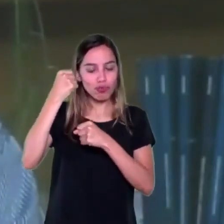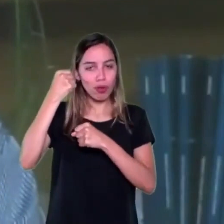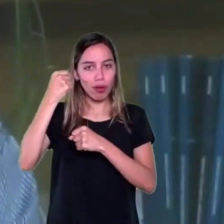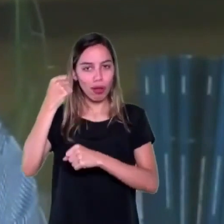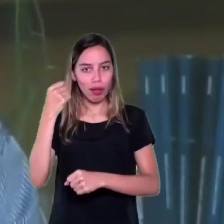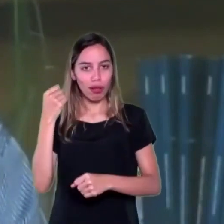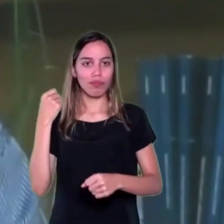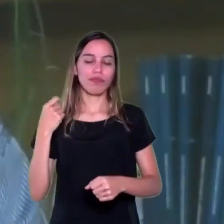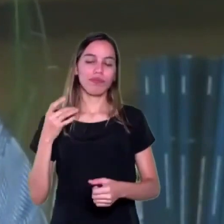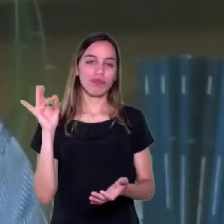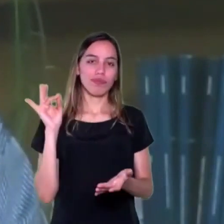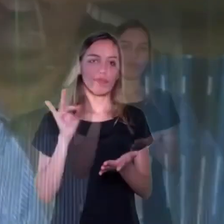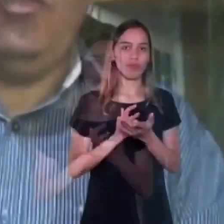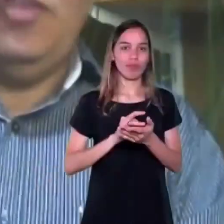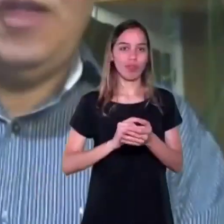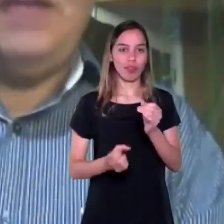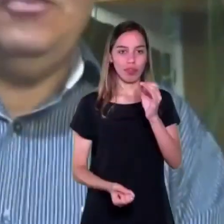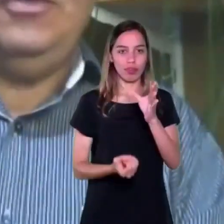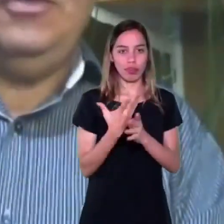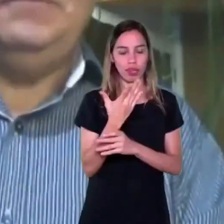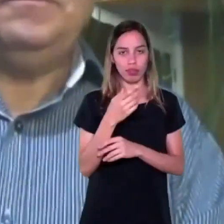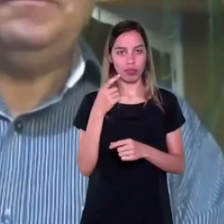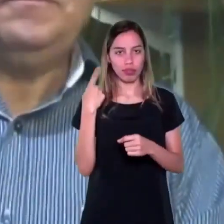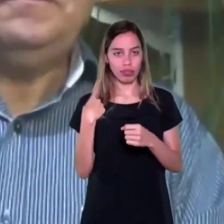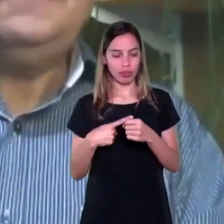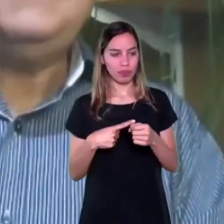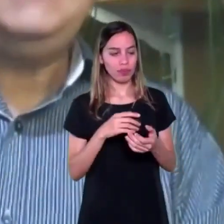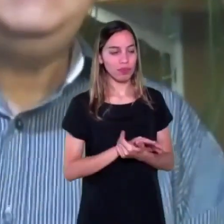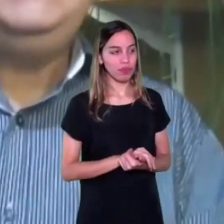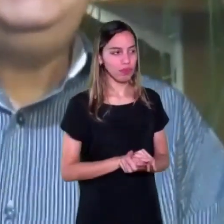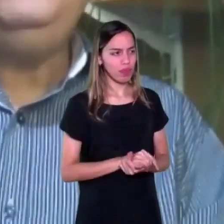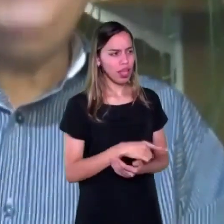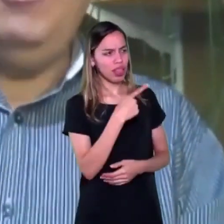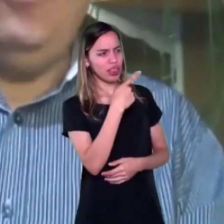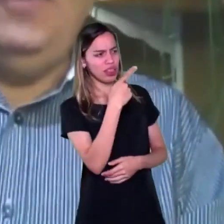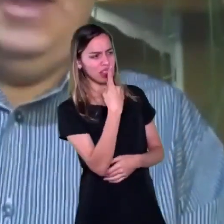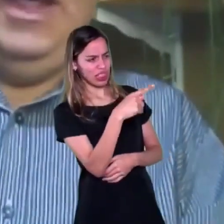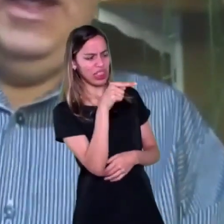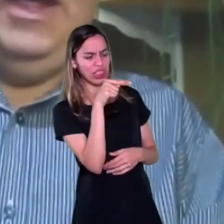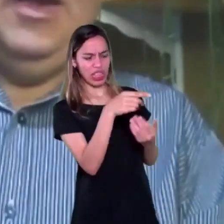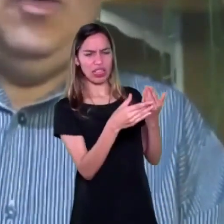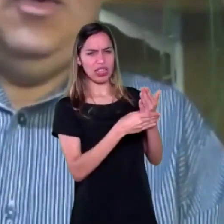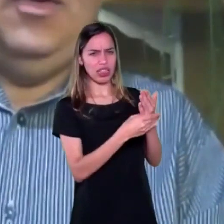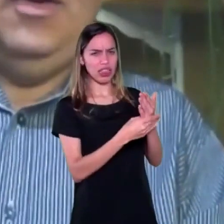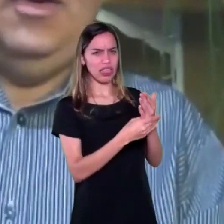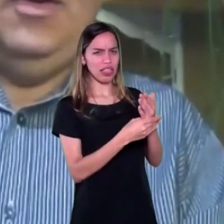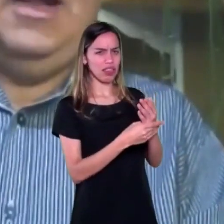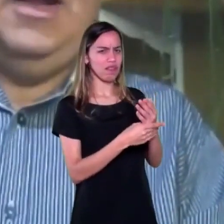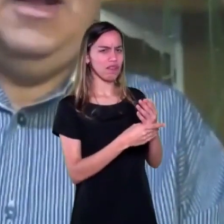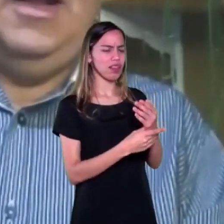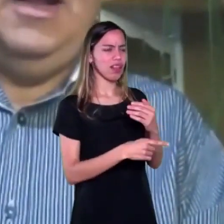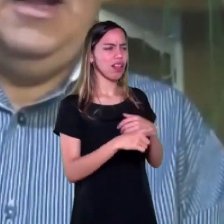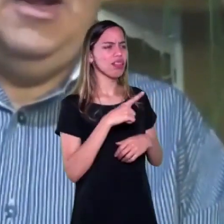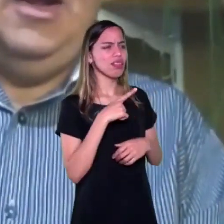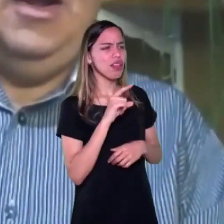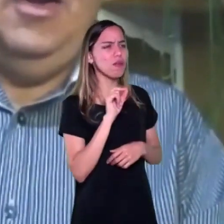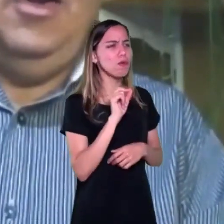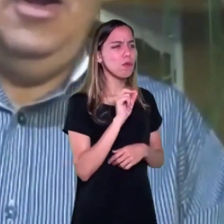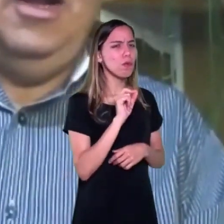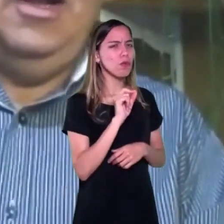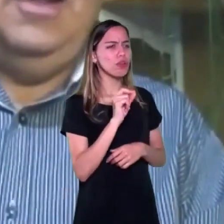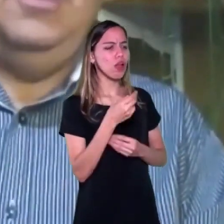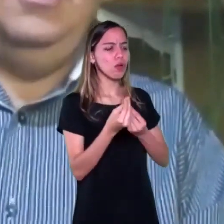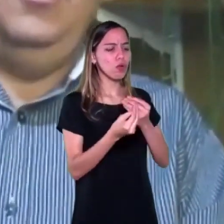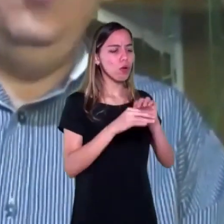político-administrativa. E nesse livro que vocês prepararam, comemorativo, então, o que ele traz? Assim, como que foi dividido